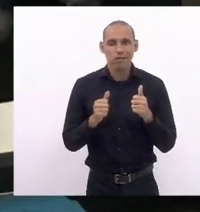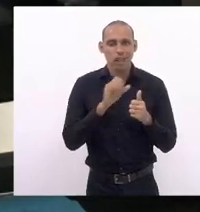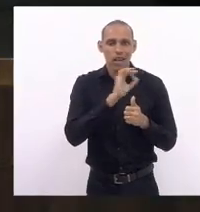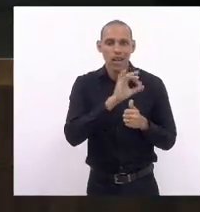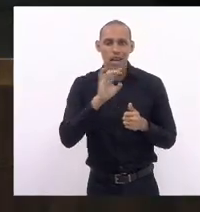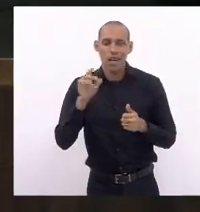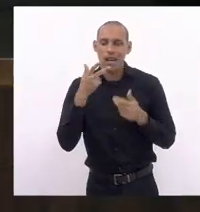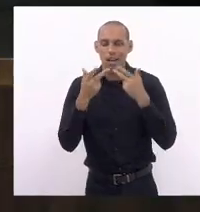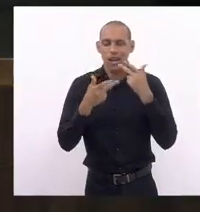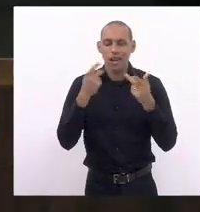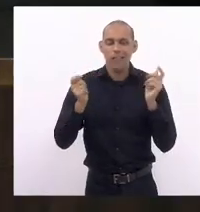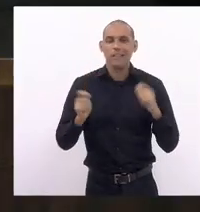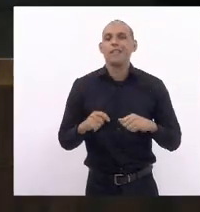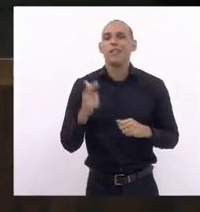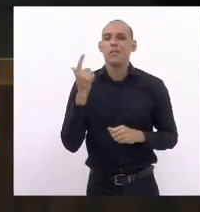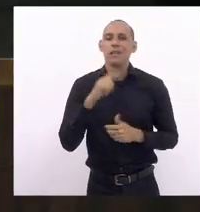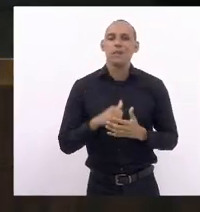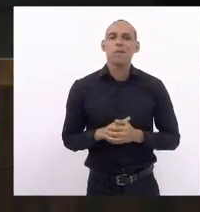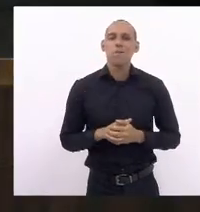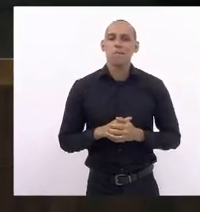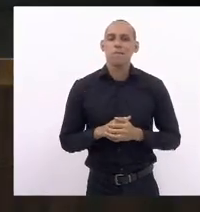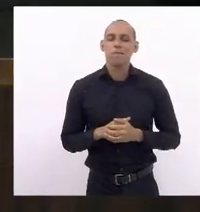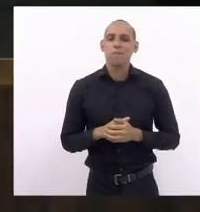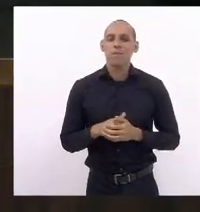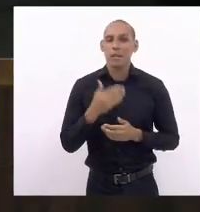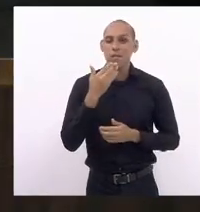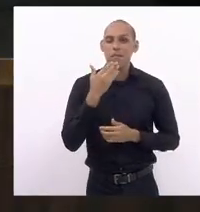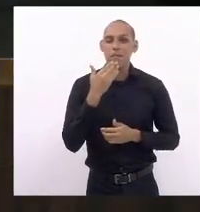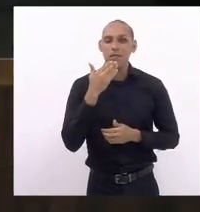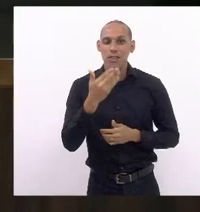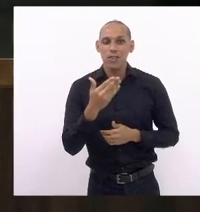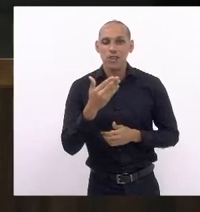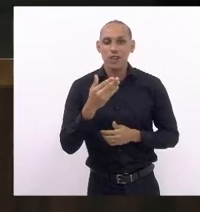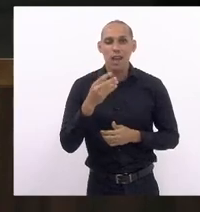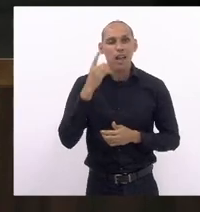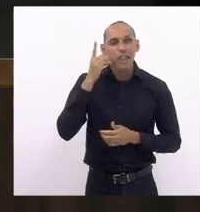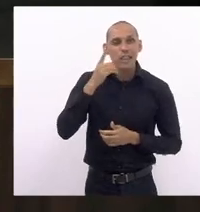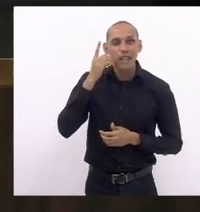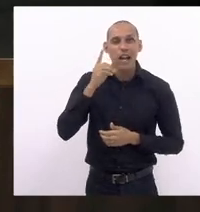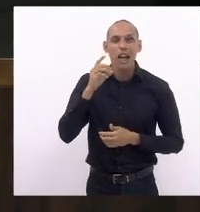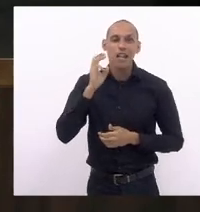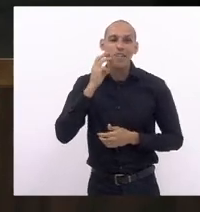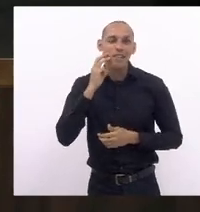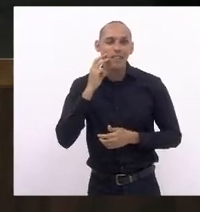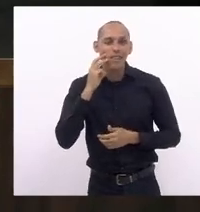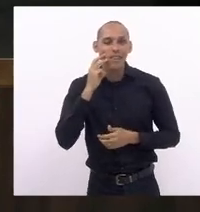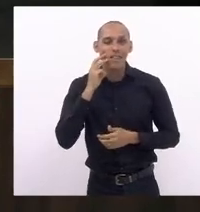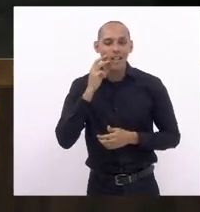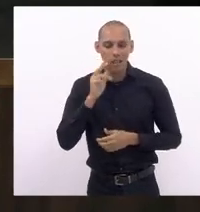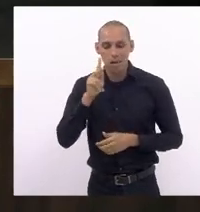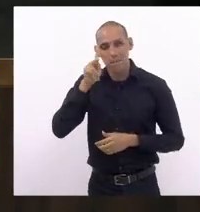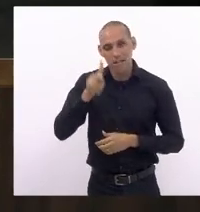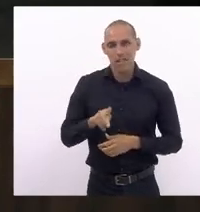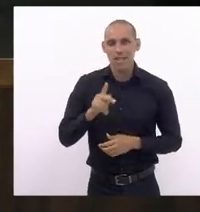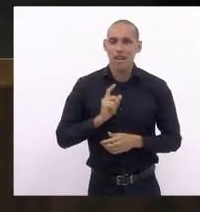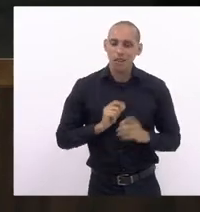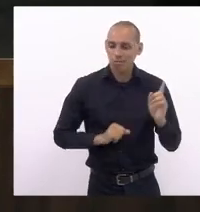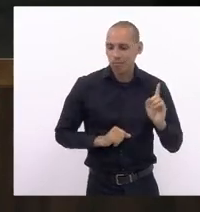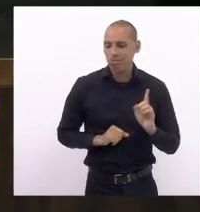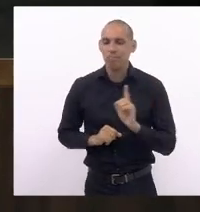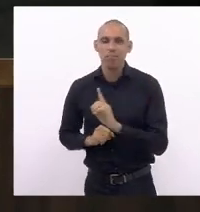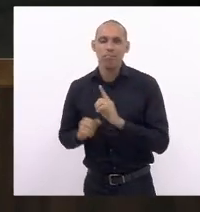para todos falarem. Eu queria pedir ao deputado Valdec para assumir a presidência enquanto eu faço